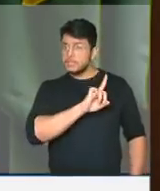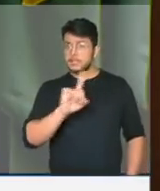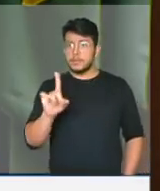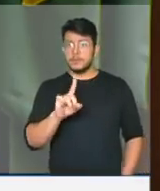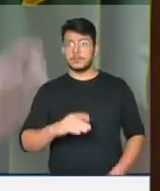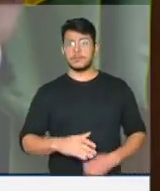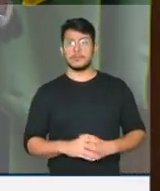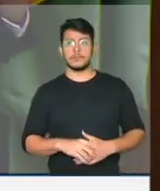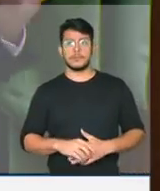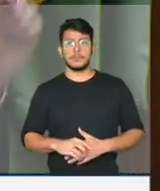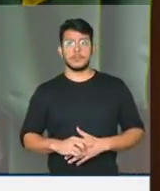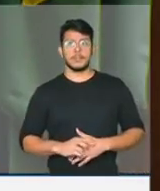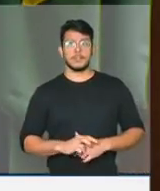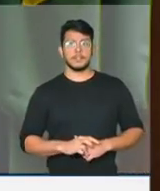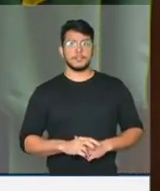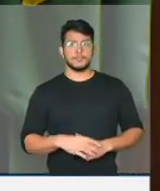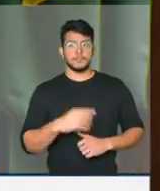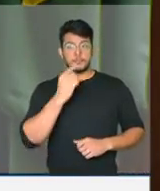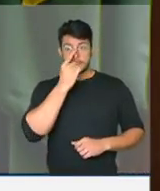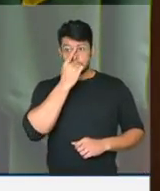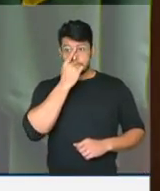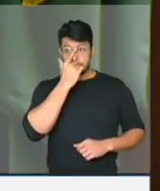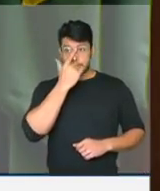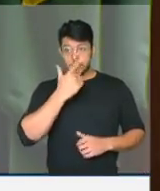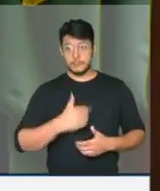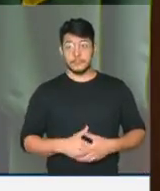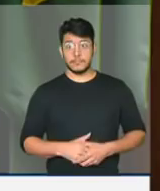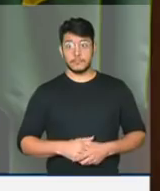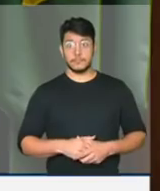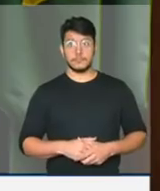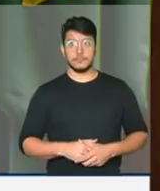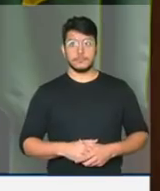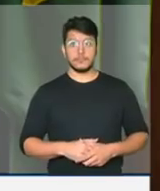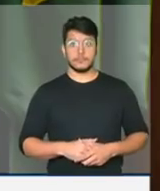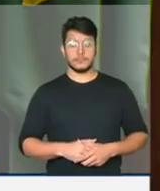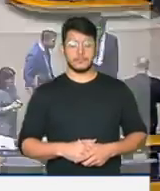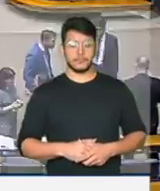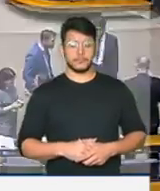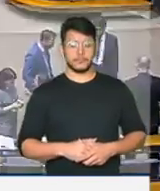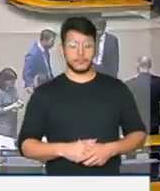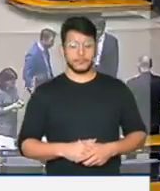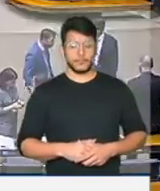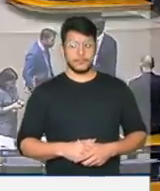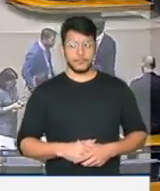presidente. Deputado Eduardo Bolsonaro, tempo de liderança do PSL.